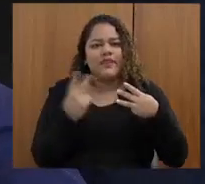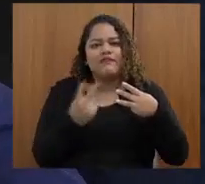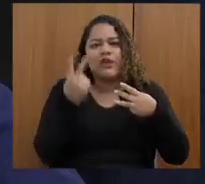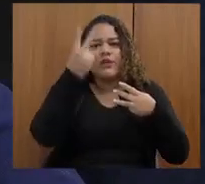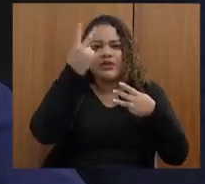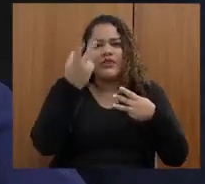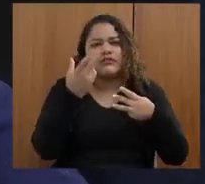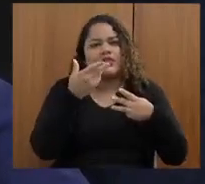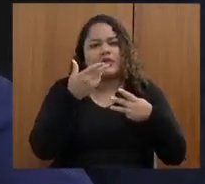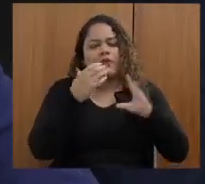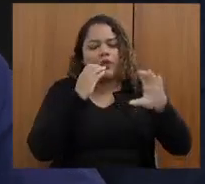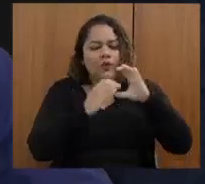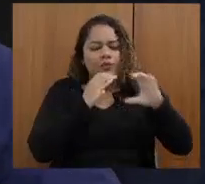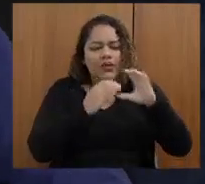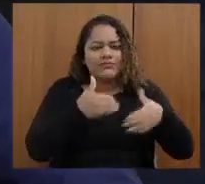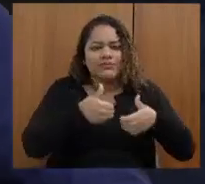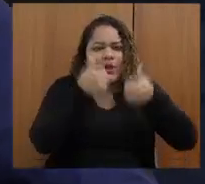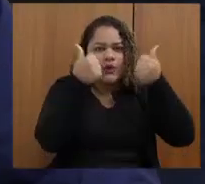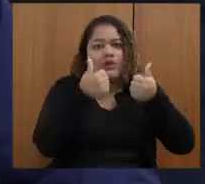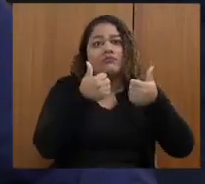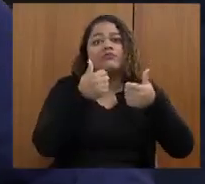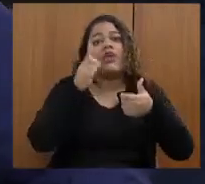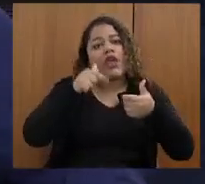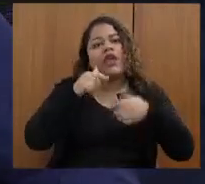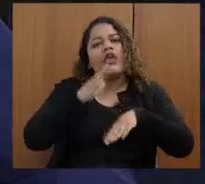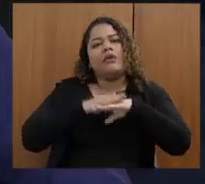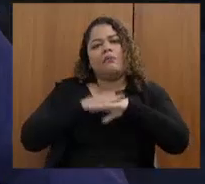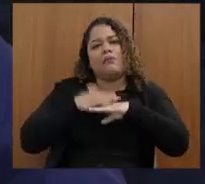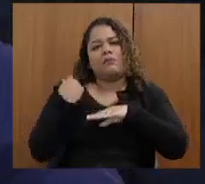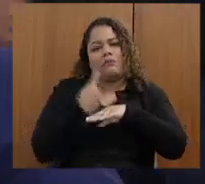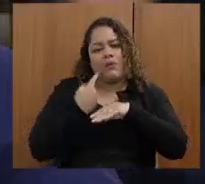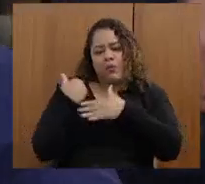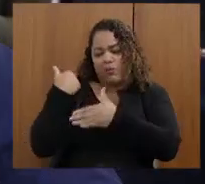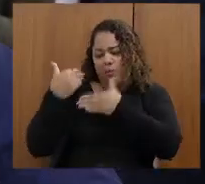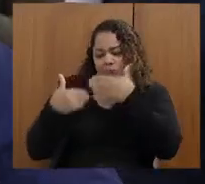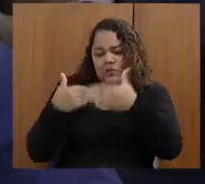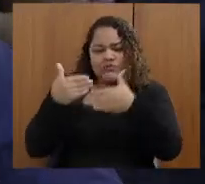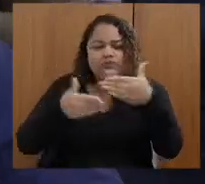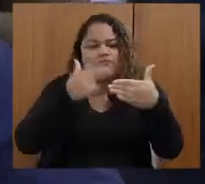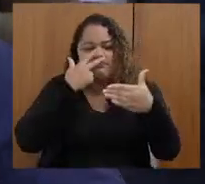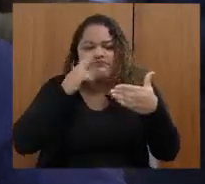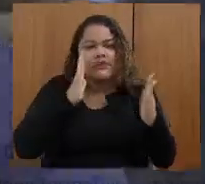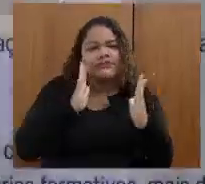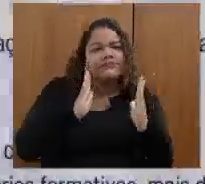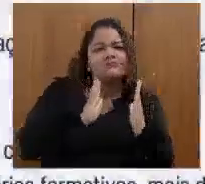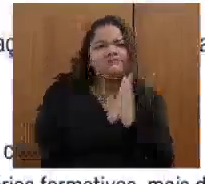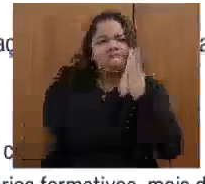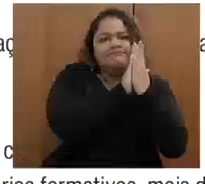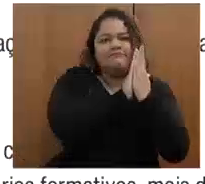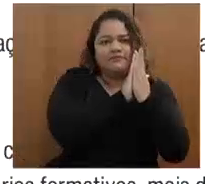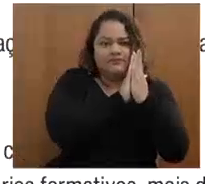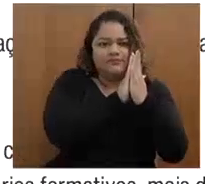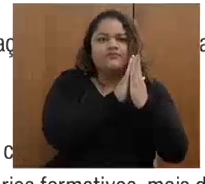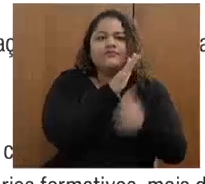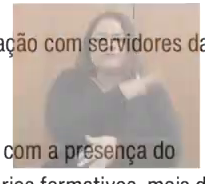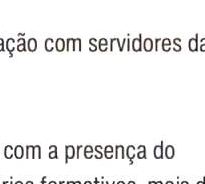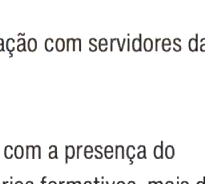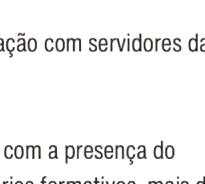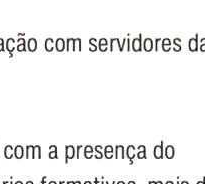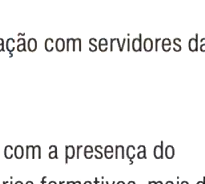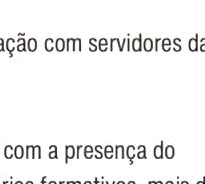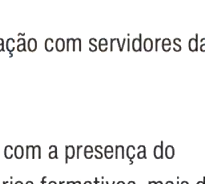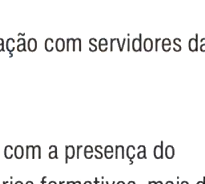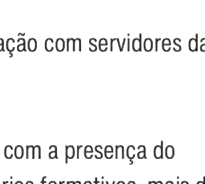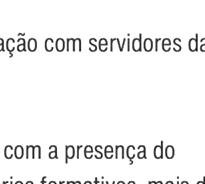é um processo que nós estamos realizando que é da proximidade com a rede só nesse período nós já visitamos